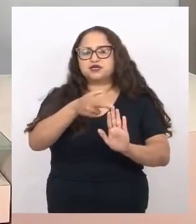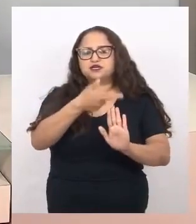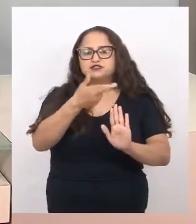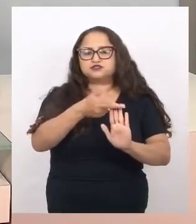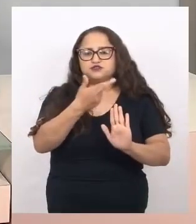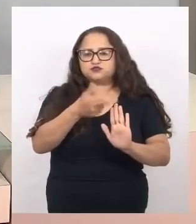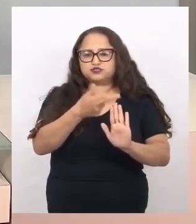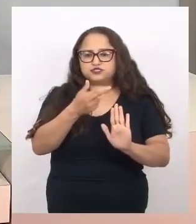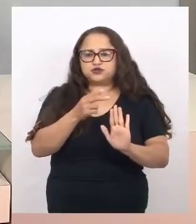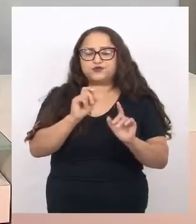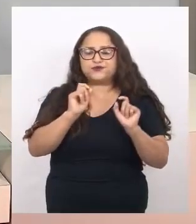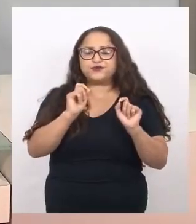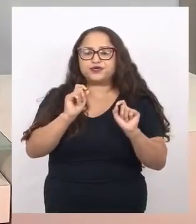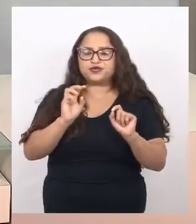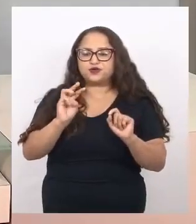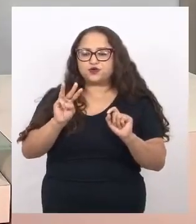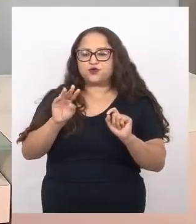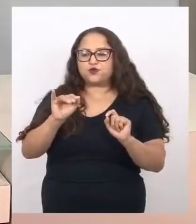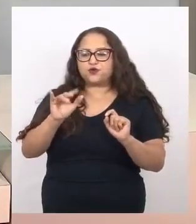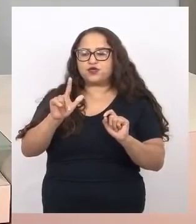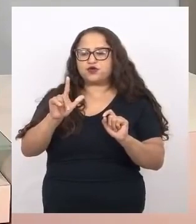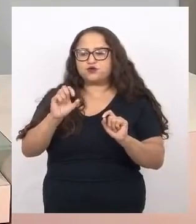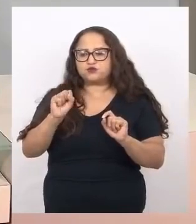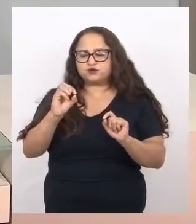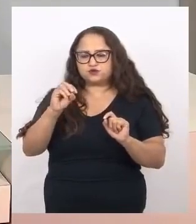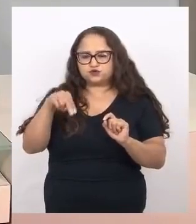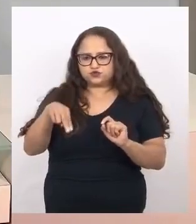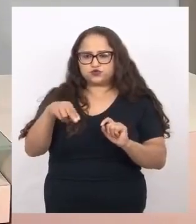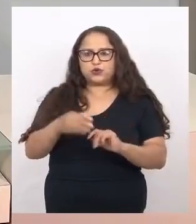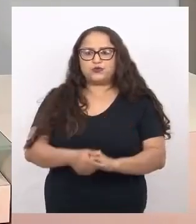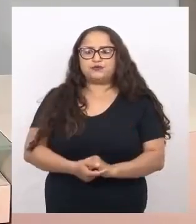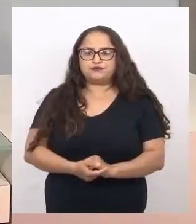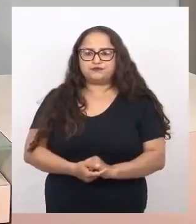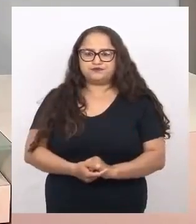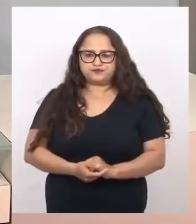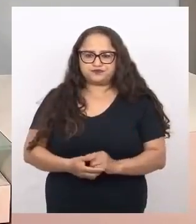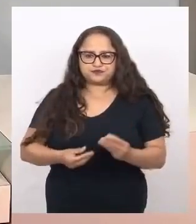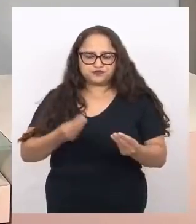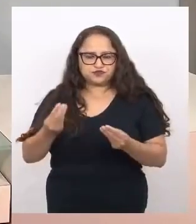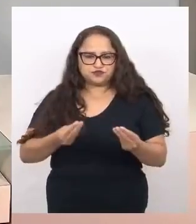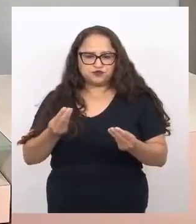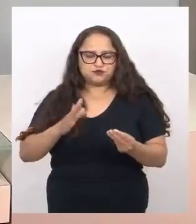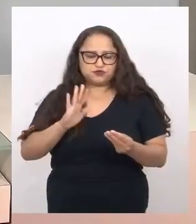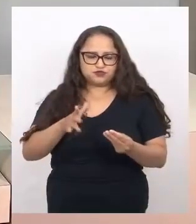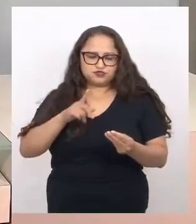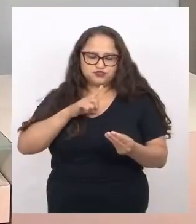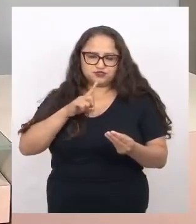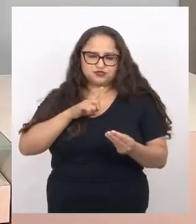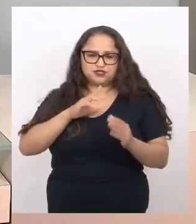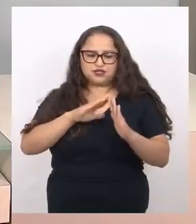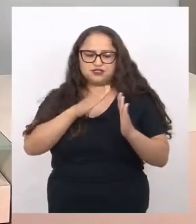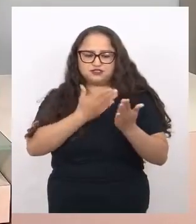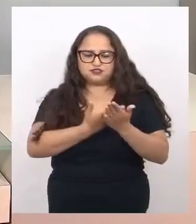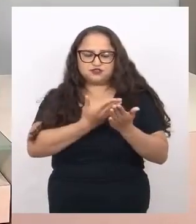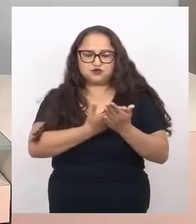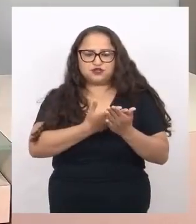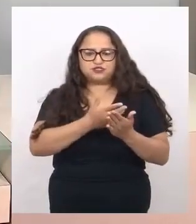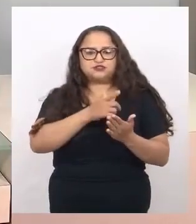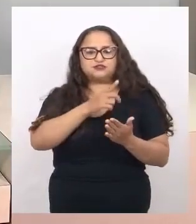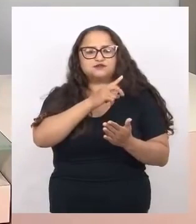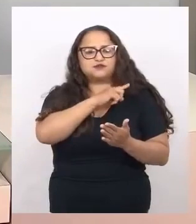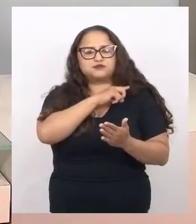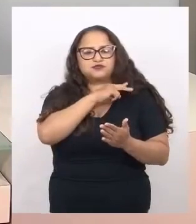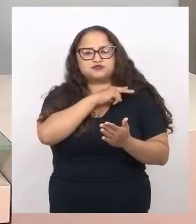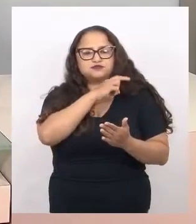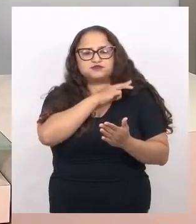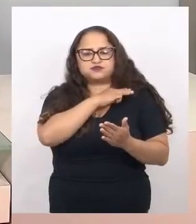com o módulo de vice IPC para as escolas que têm ensino médio, é a